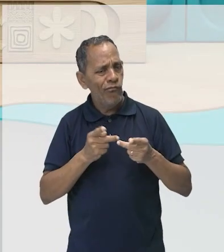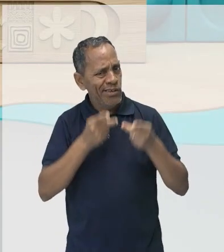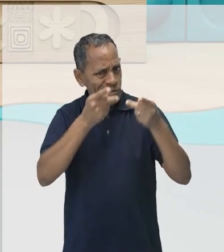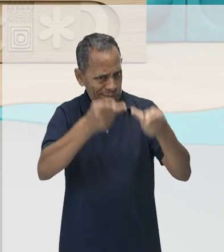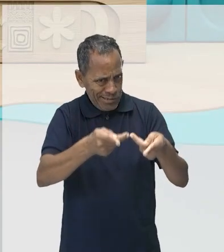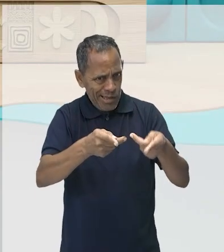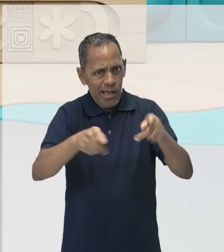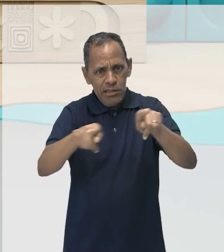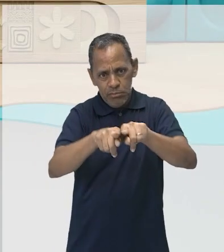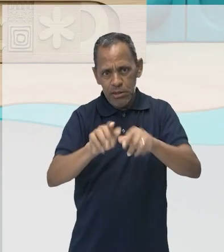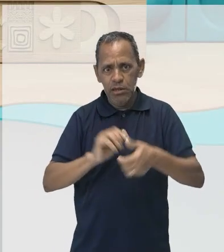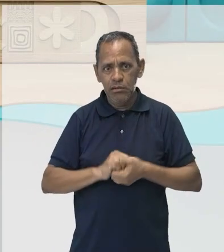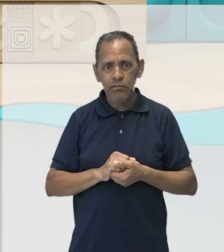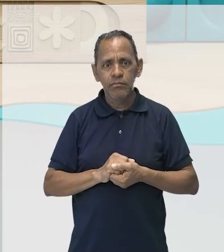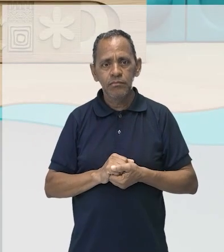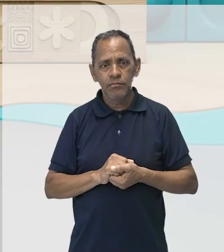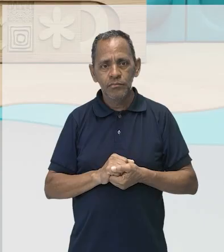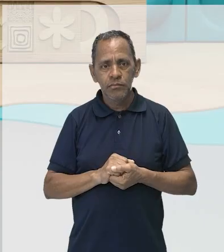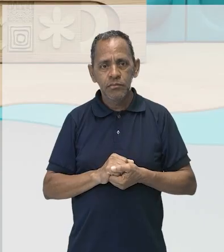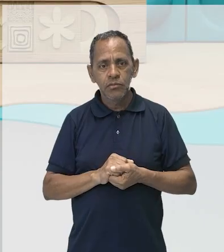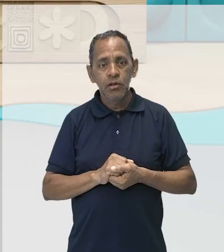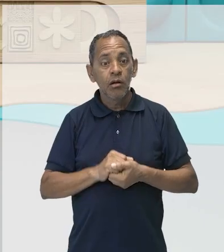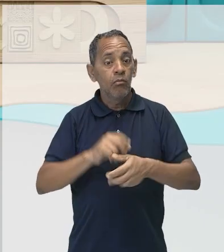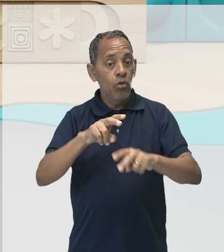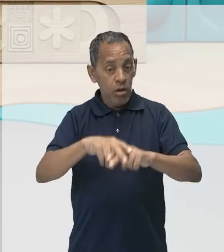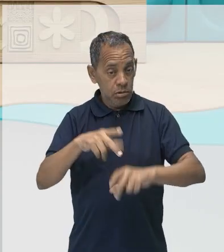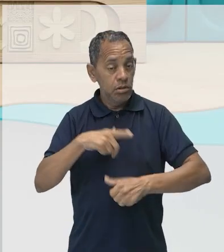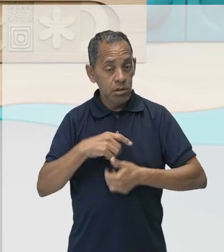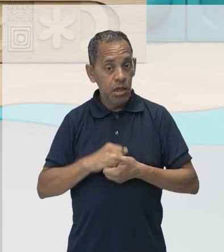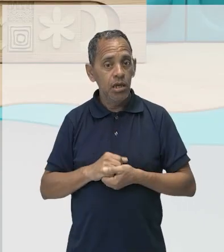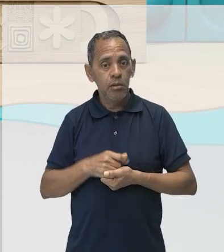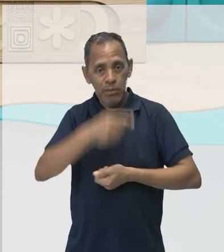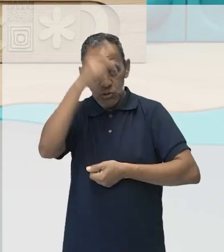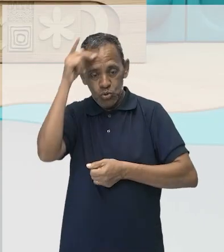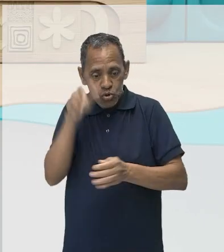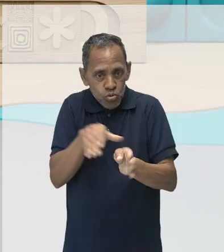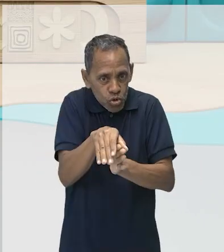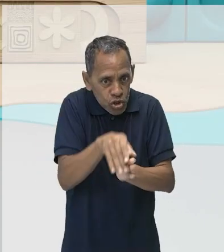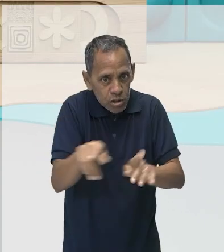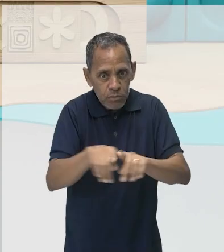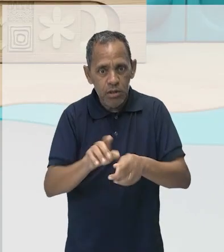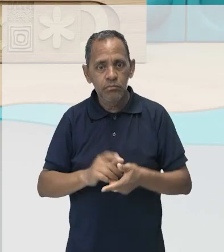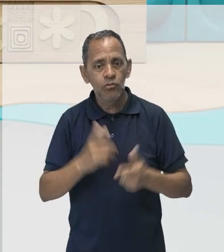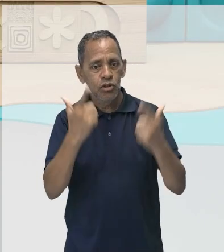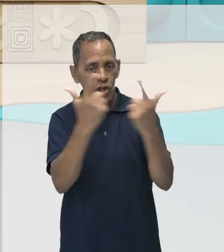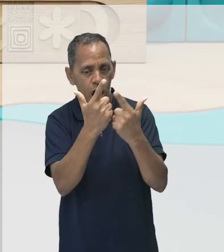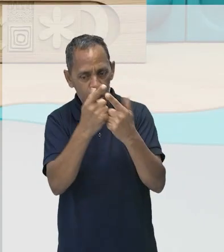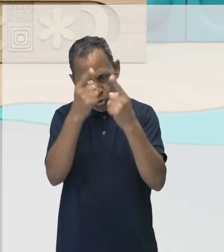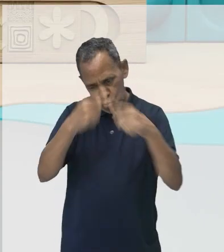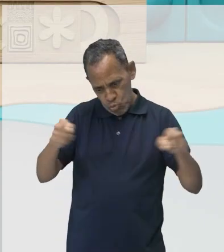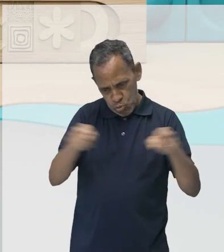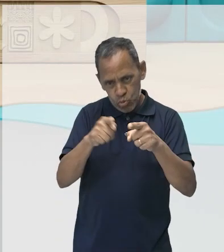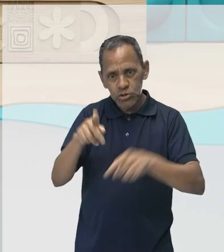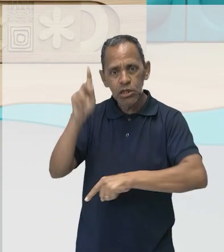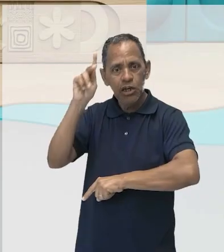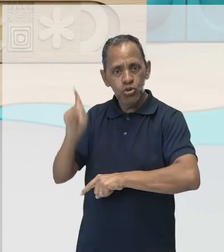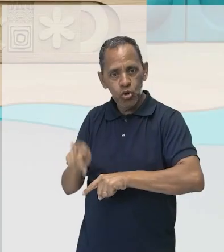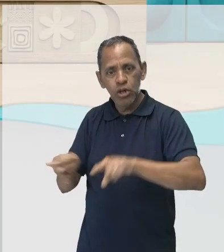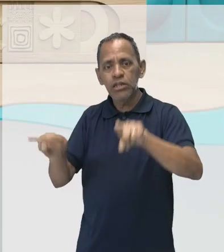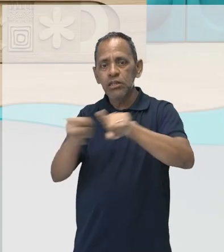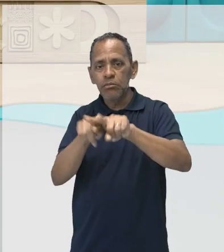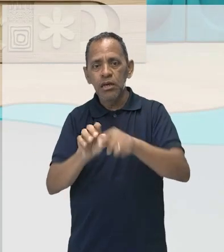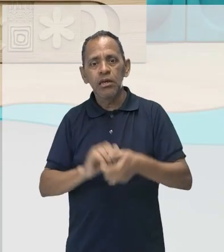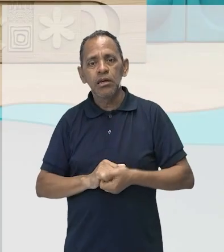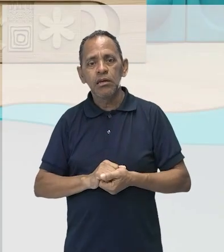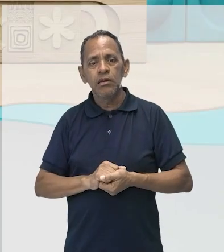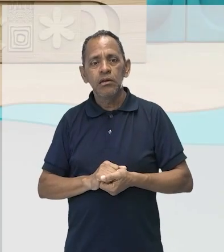visita guiada, né, pelos guias turísticos que tem lá. Então, você pode vir. Então, o teatro, a música, a